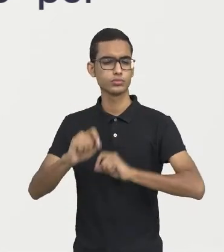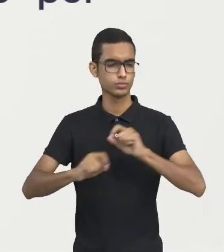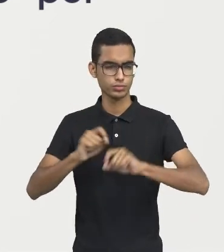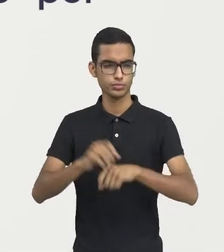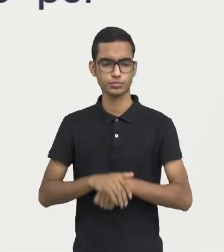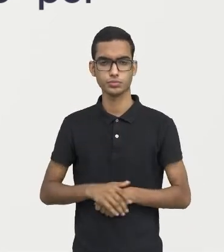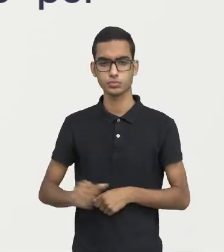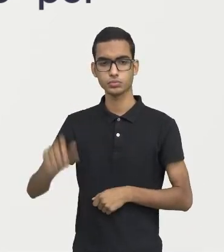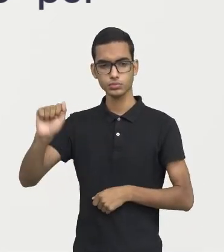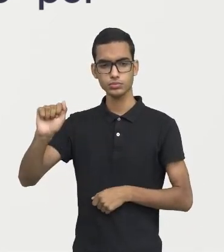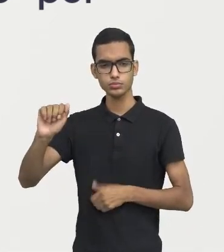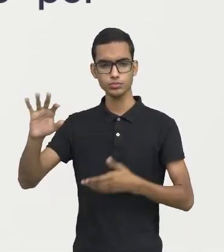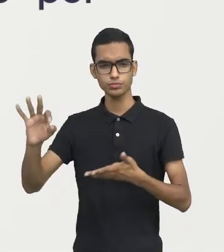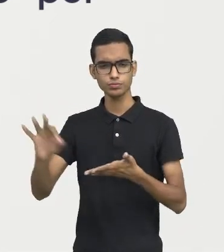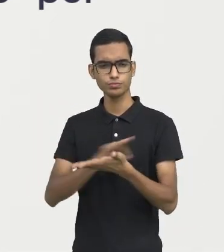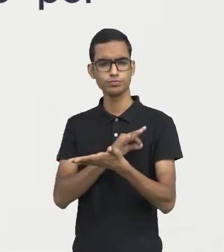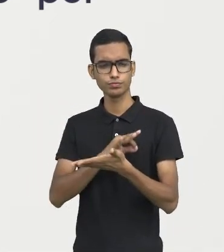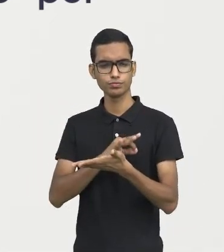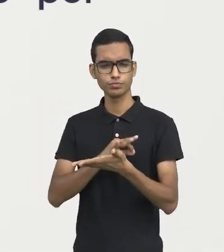primeiro, letra A,